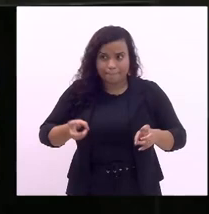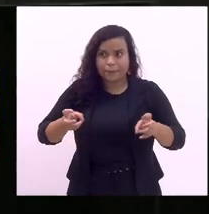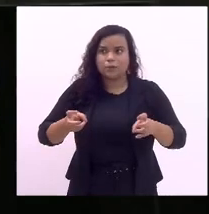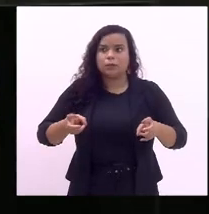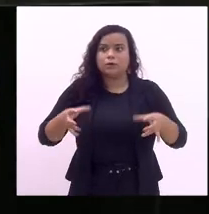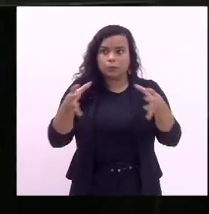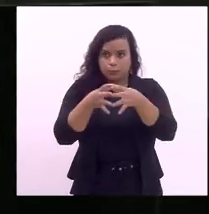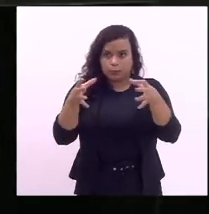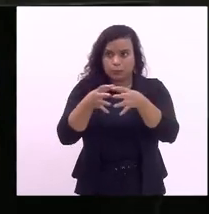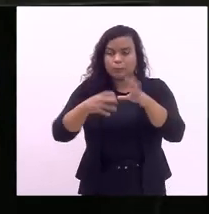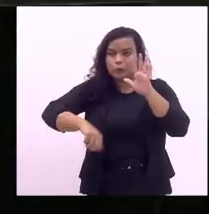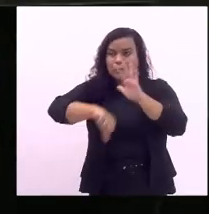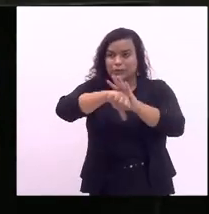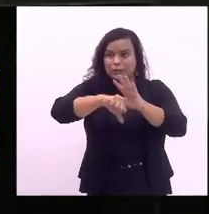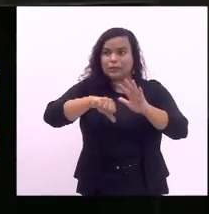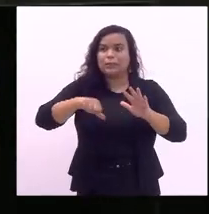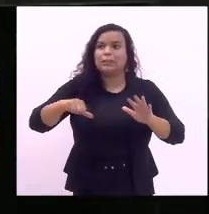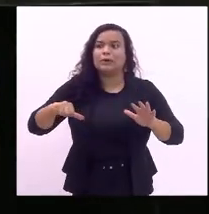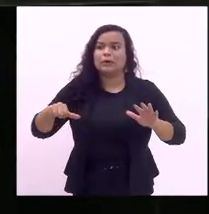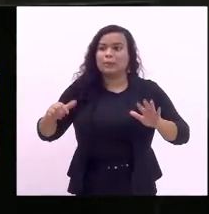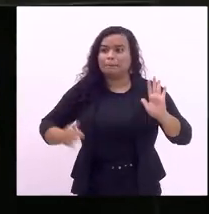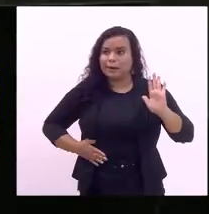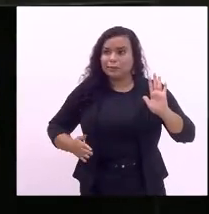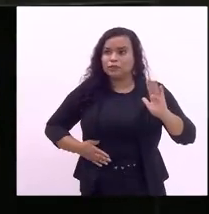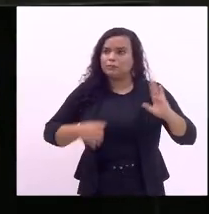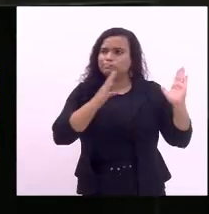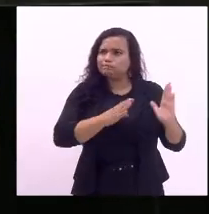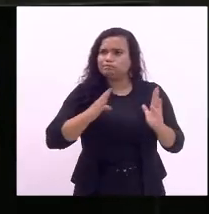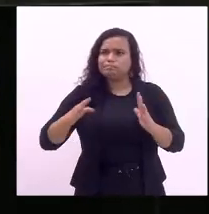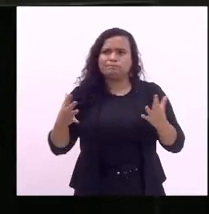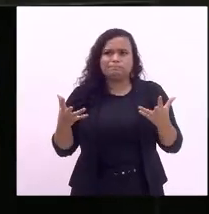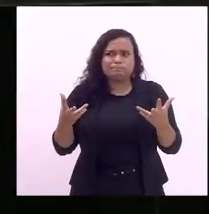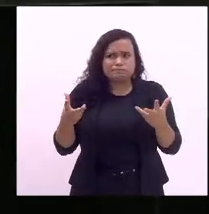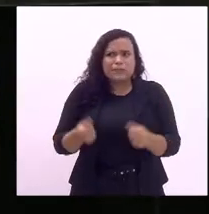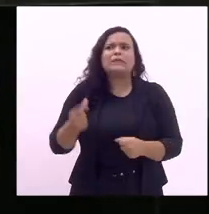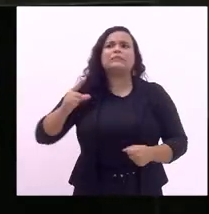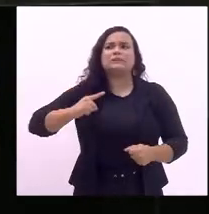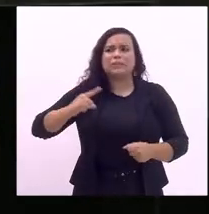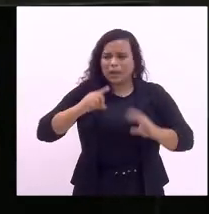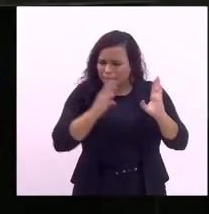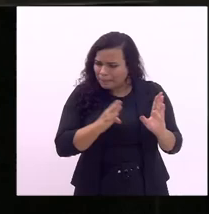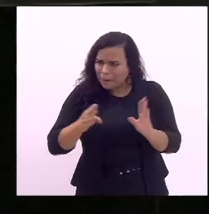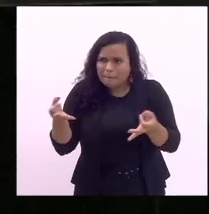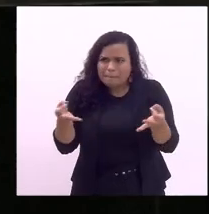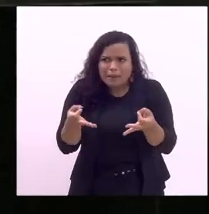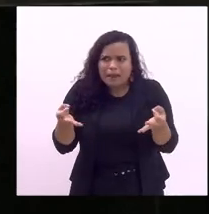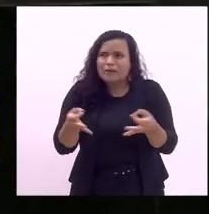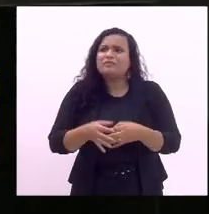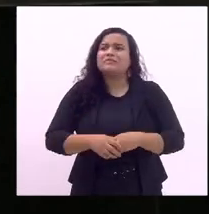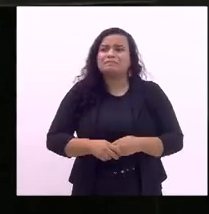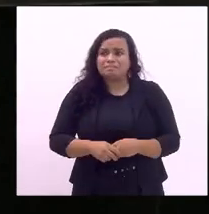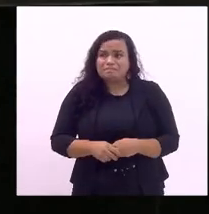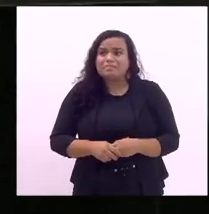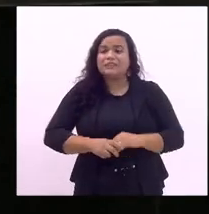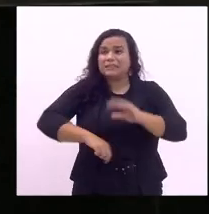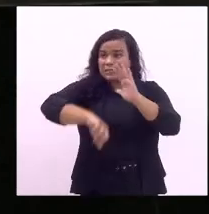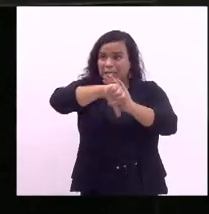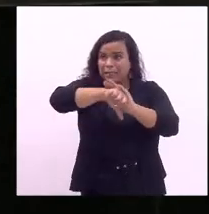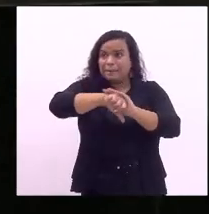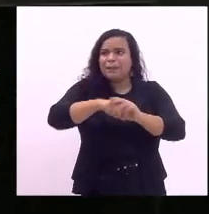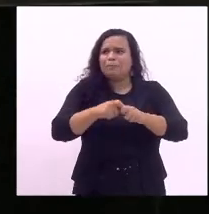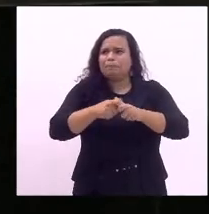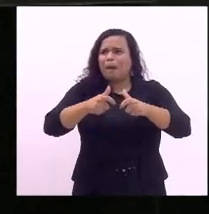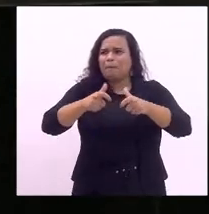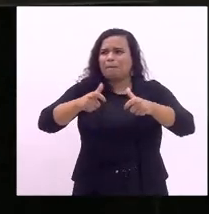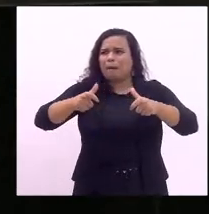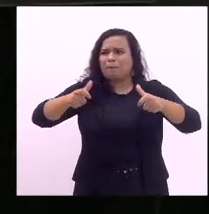organização criminosa está mais organizada do que nunca. O aumento da criminalidade está crescendo de uma